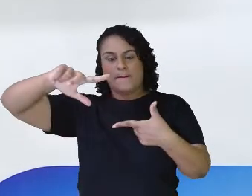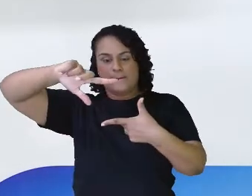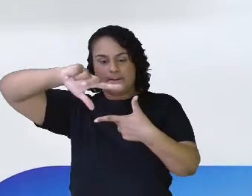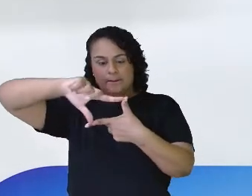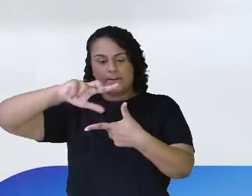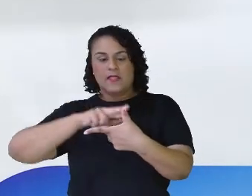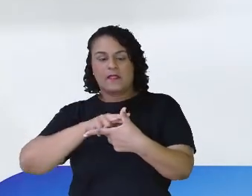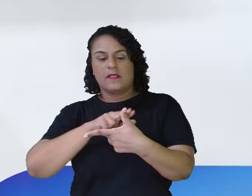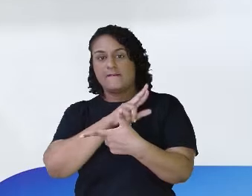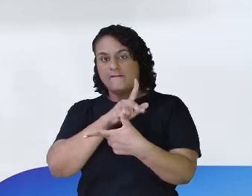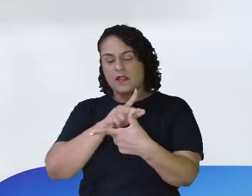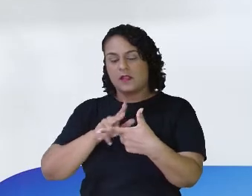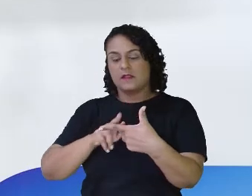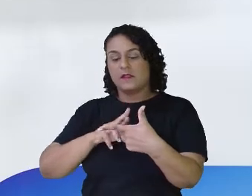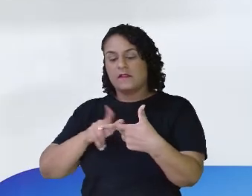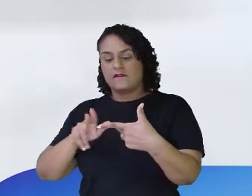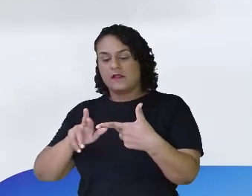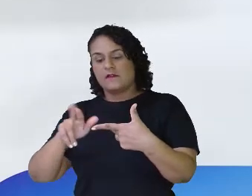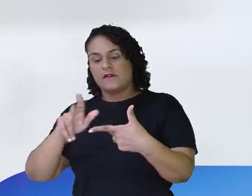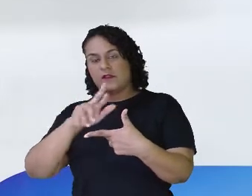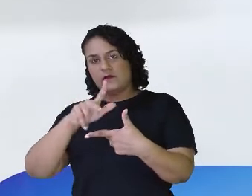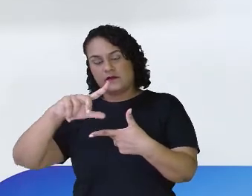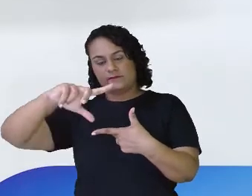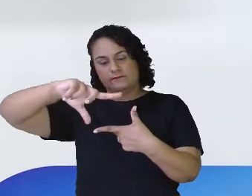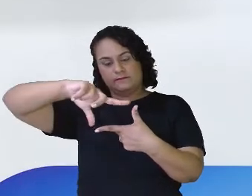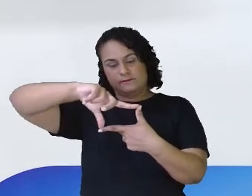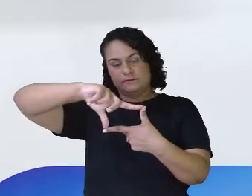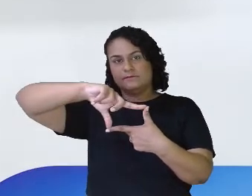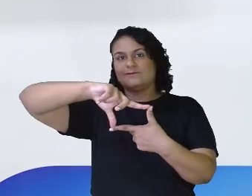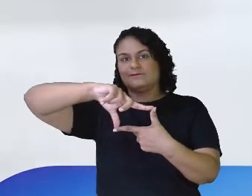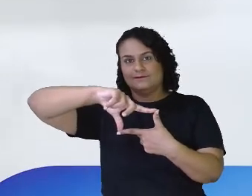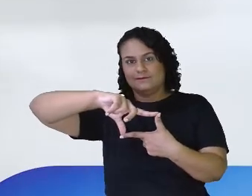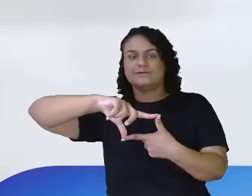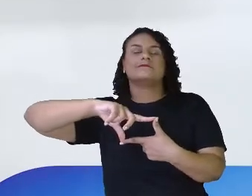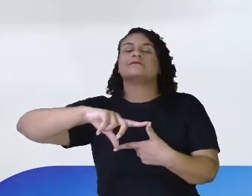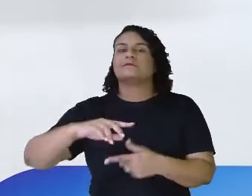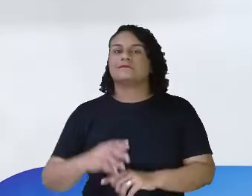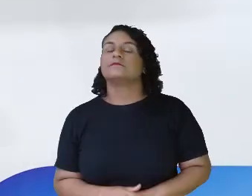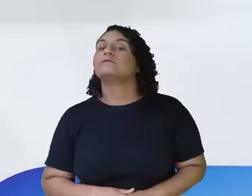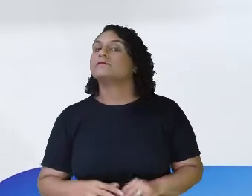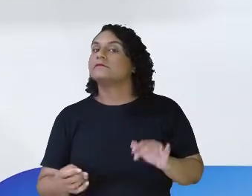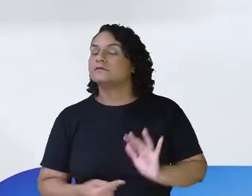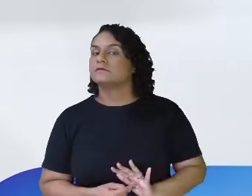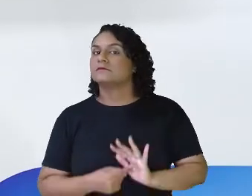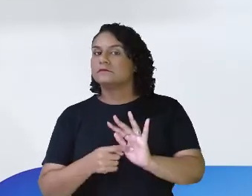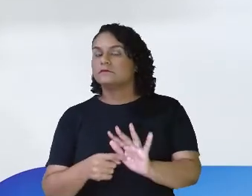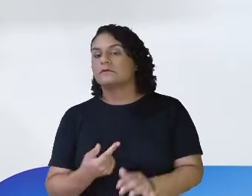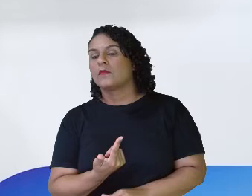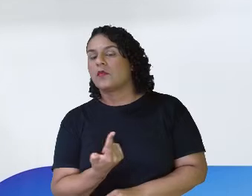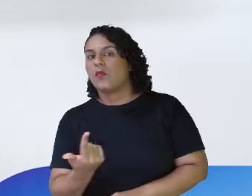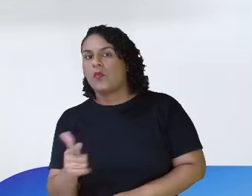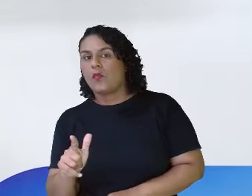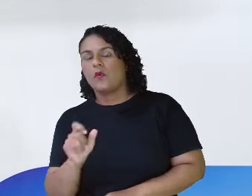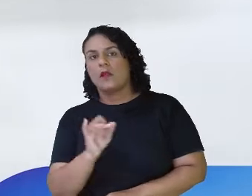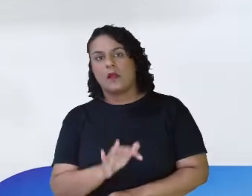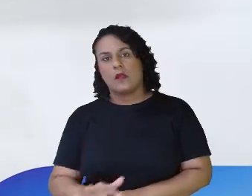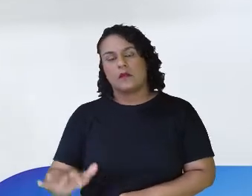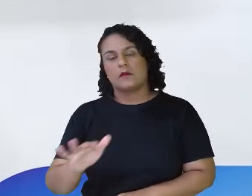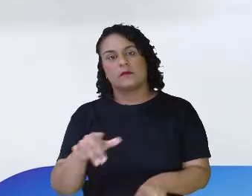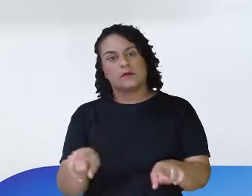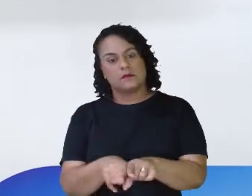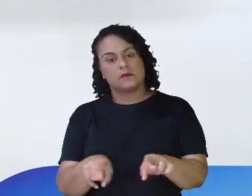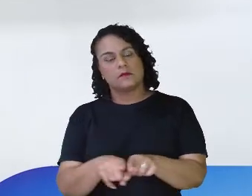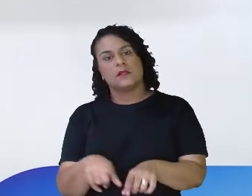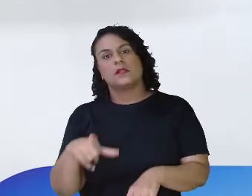vocês diferenciarem o quadrado do retângulo. E eu ainda vou mostrar outra figura que também